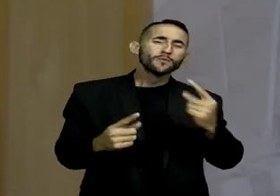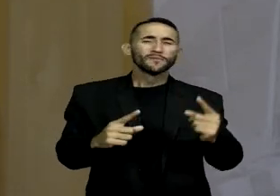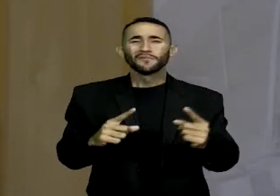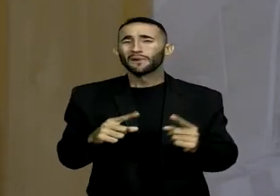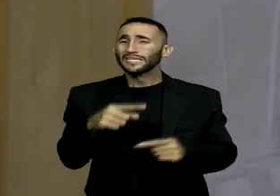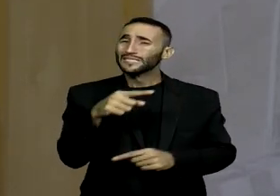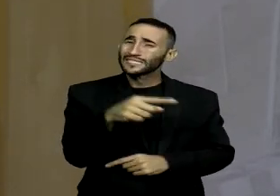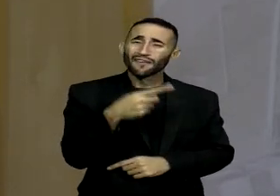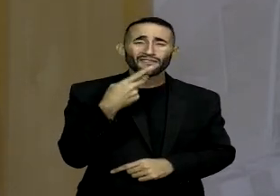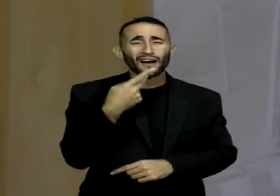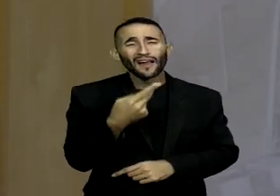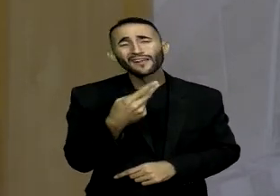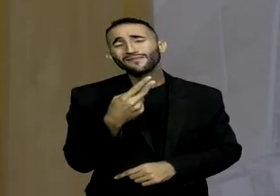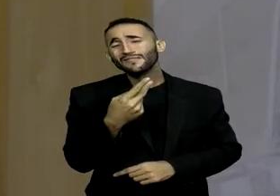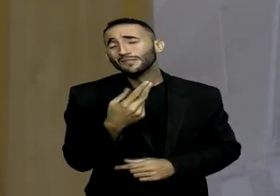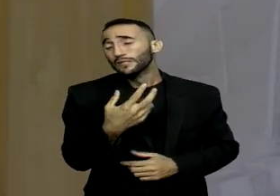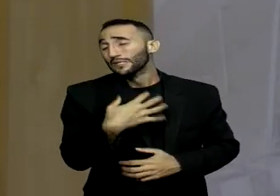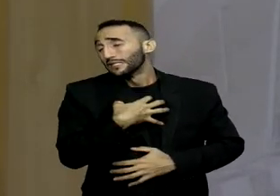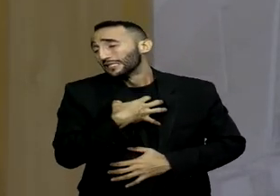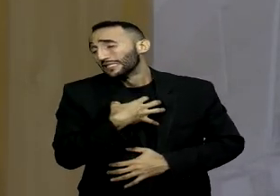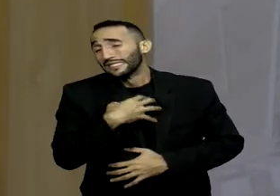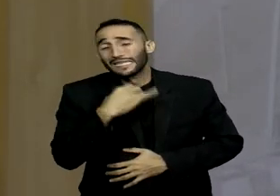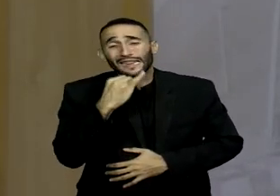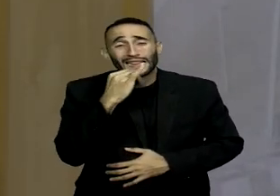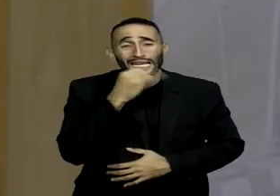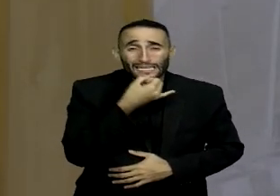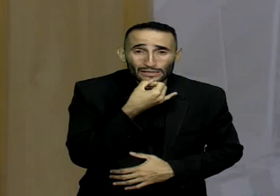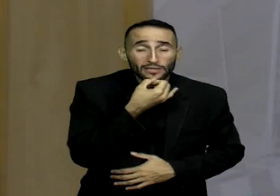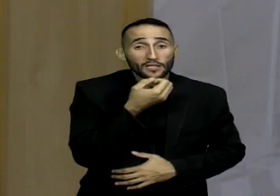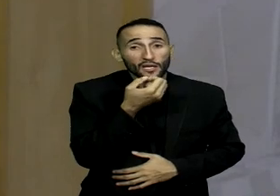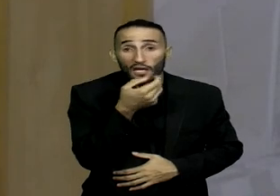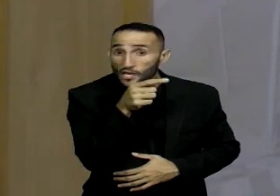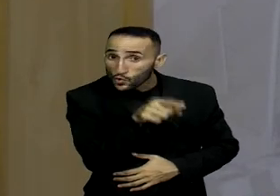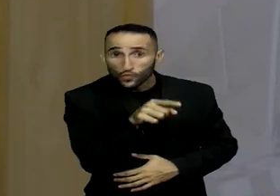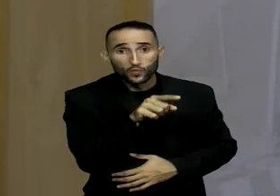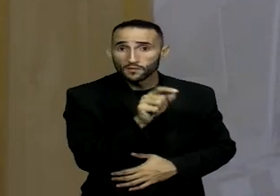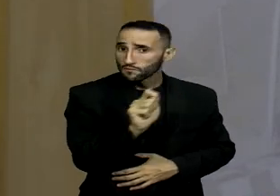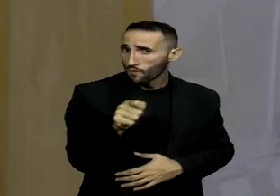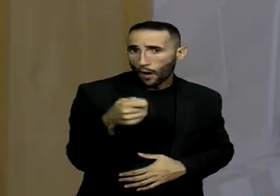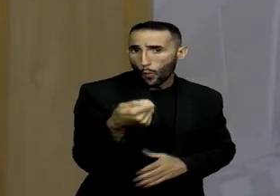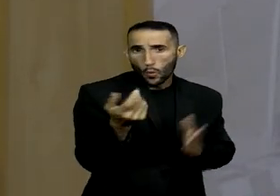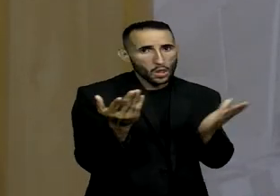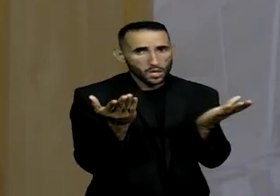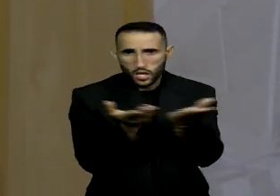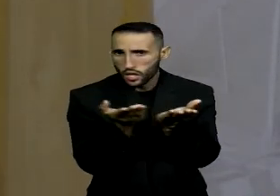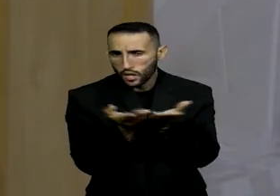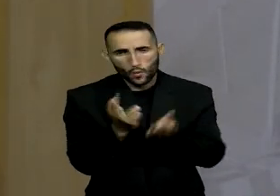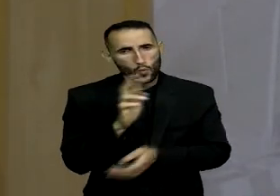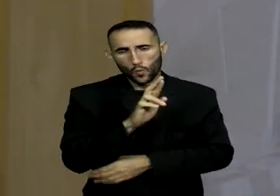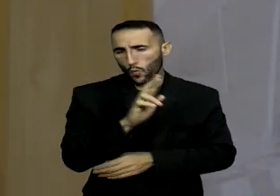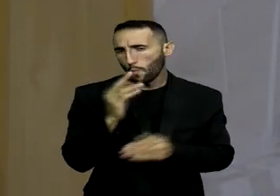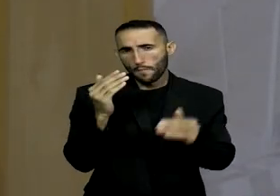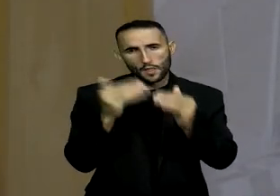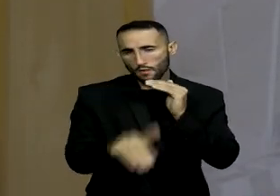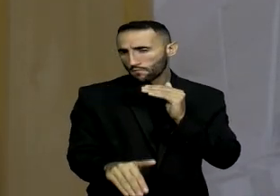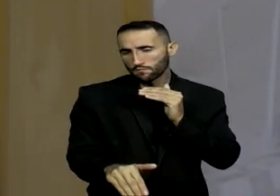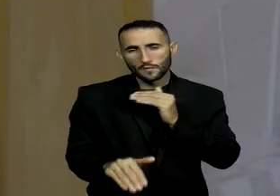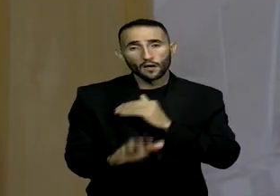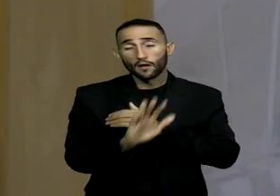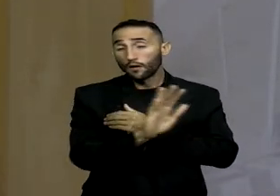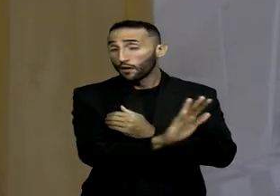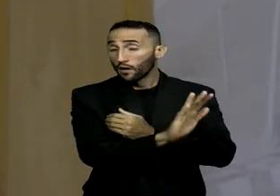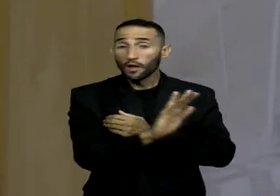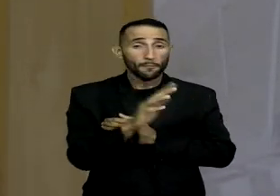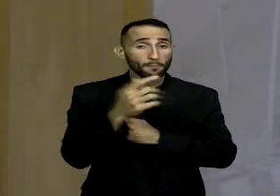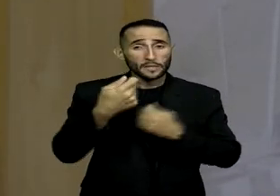muito triste. Não é esse tipo de evangelho que existe. E de ser humano. Nós precisamos ser seres humanos. Pelo amor de Deus,